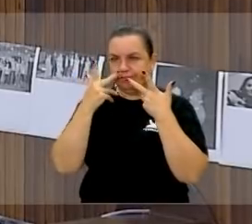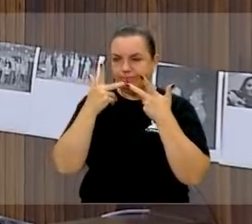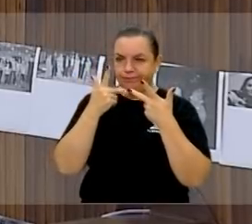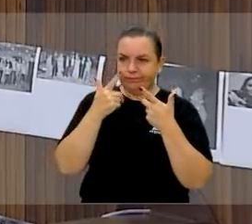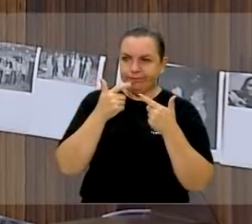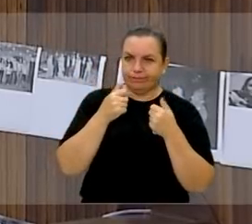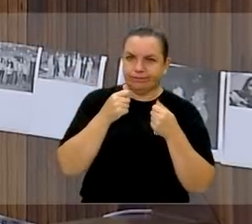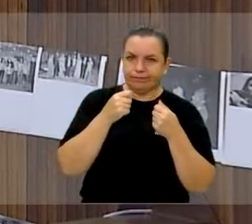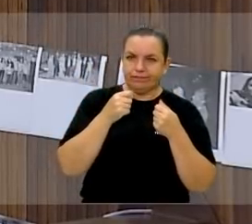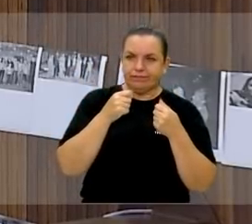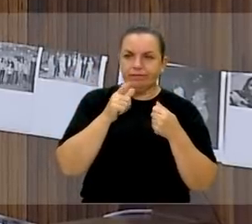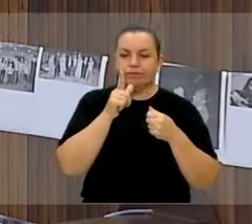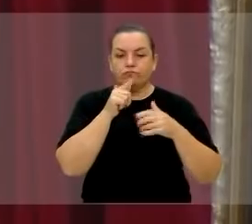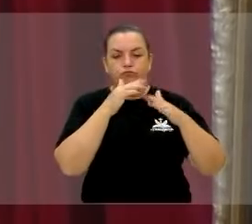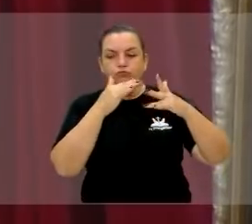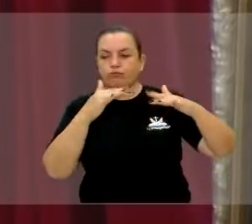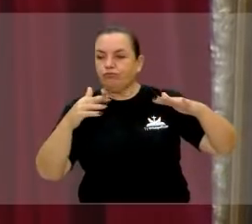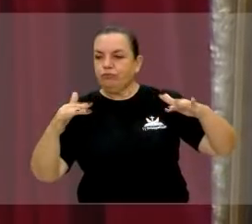um belo lago.